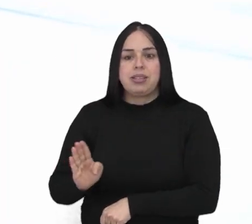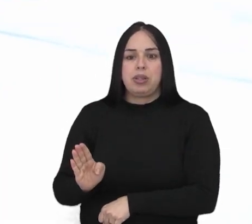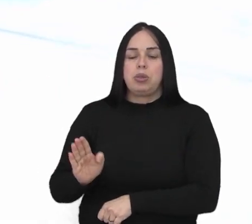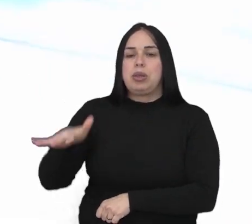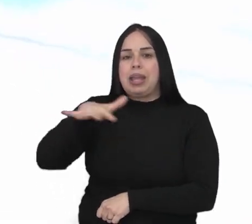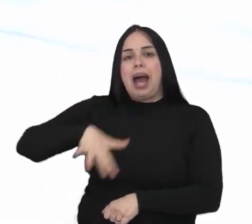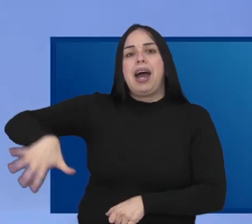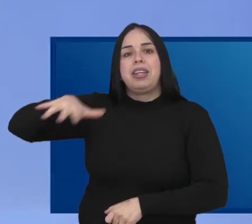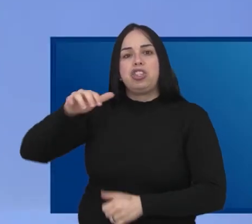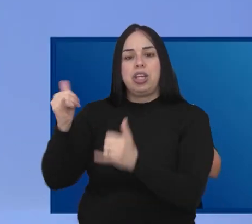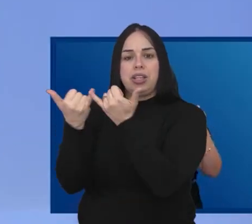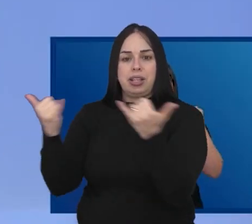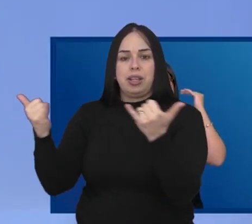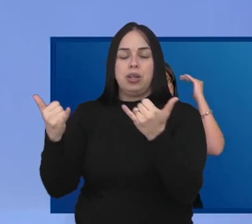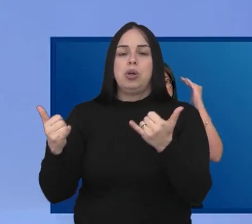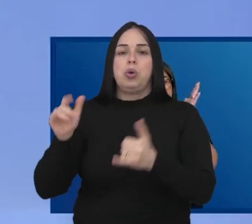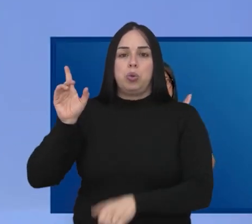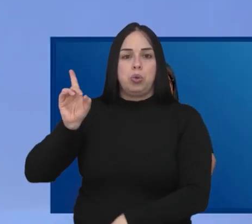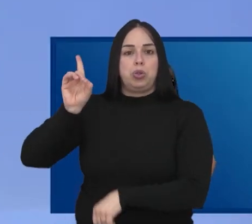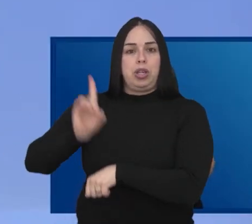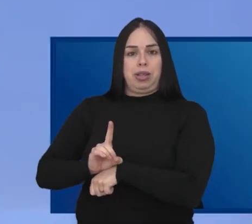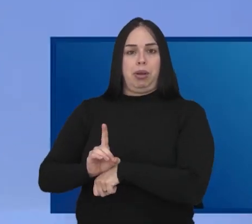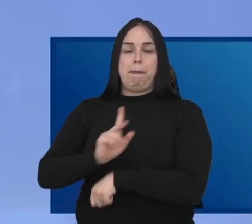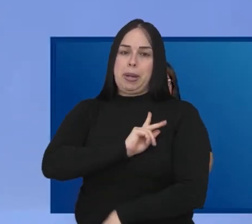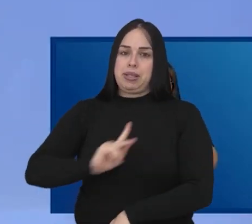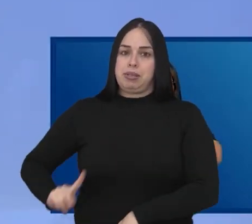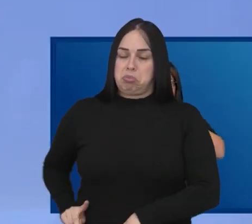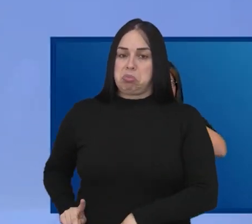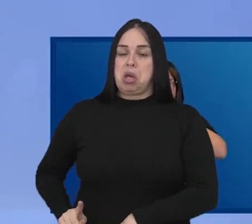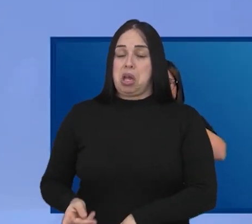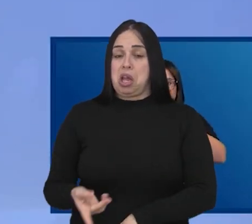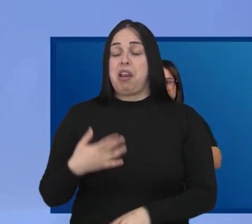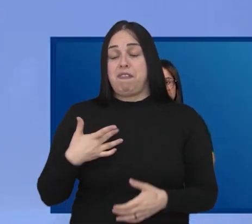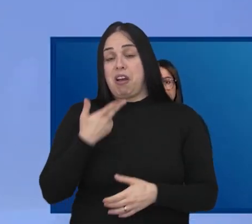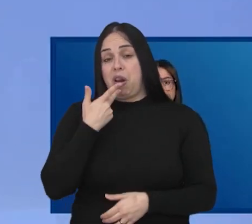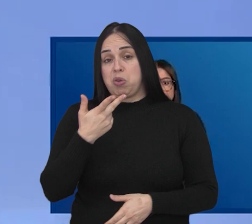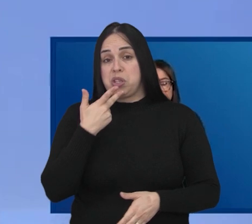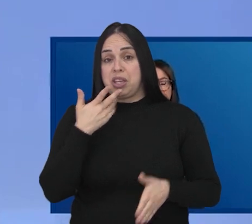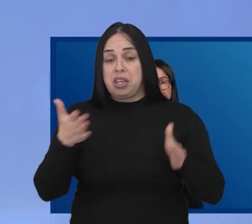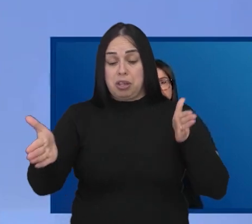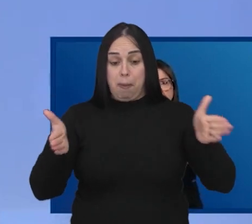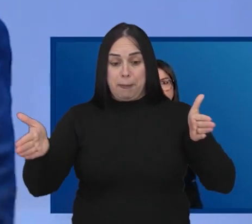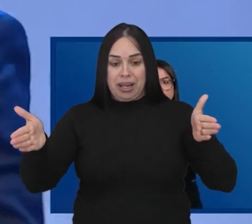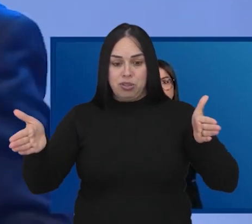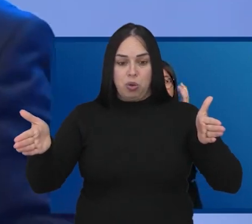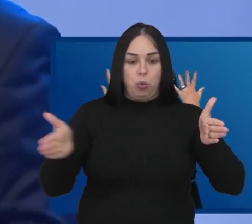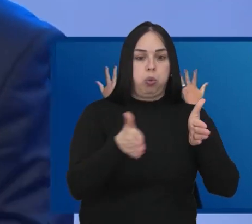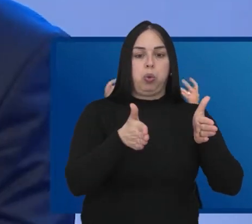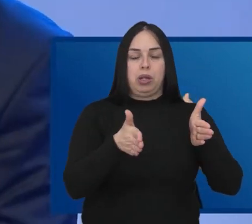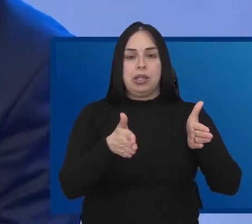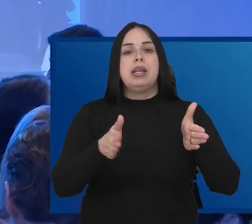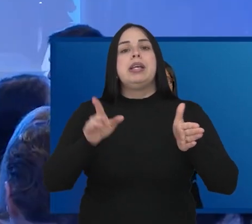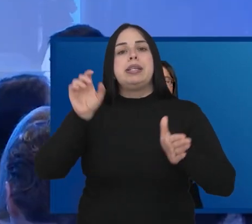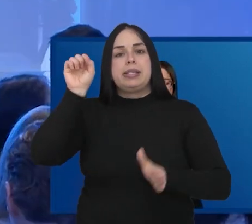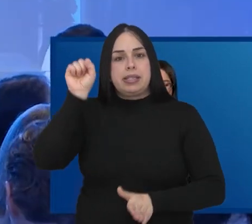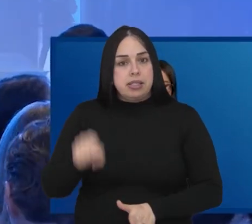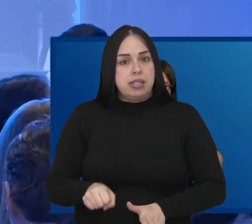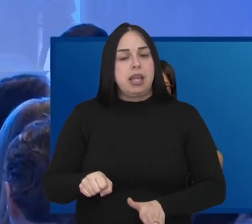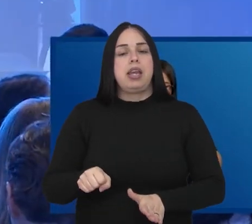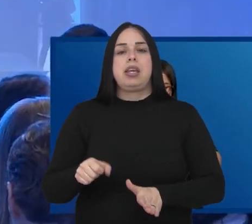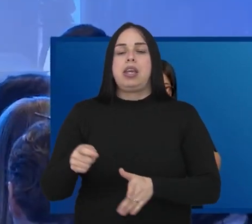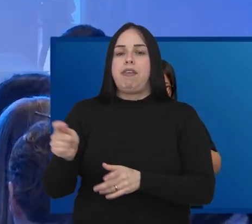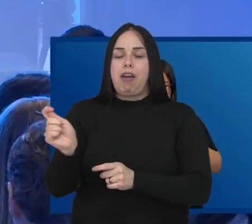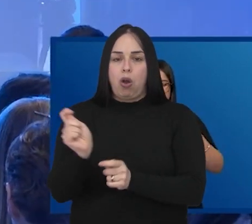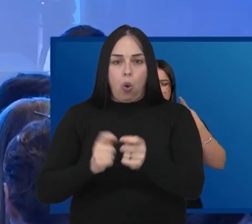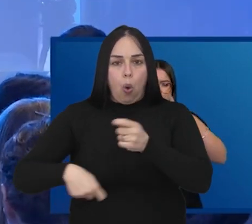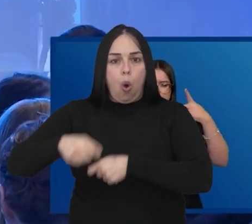da energia. Durante o evento, o diretor-presidente reforçou a intenção de antecipar os prazos. Iremos sim